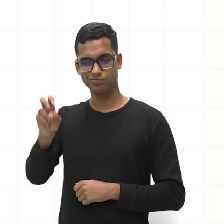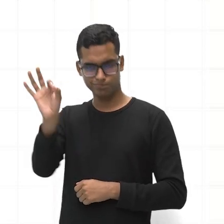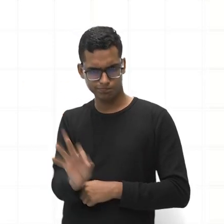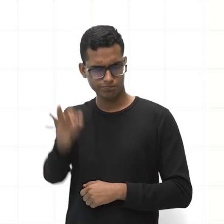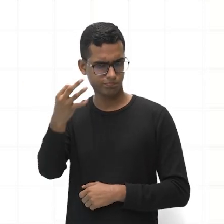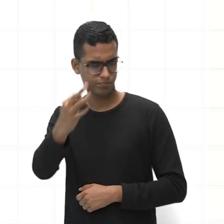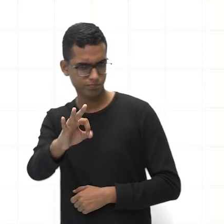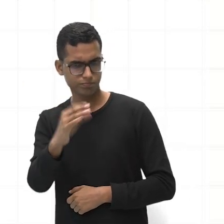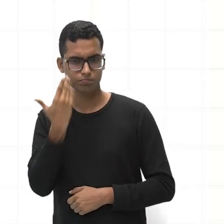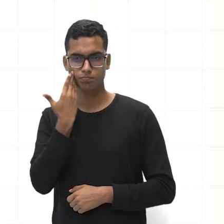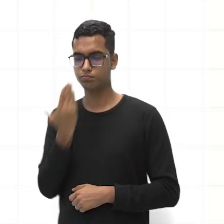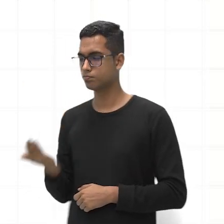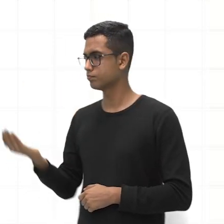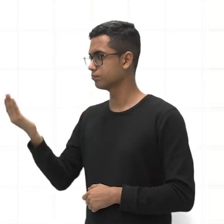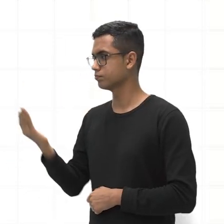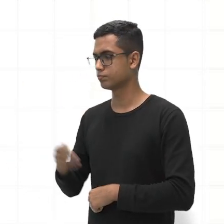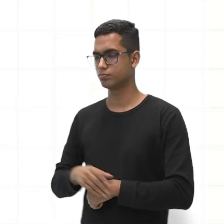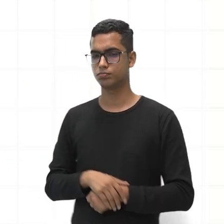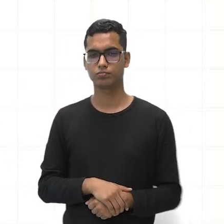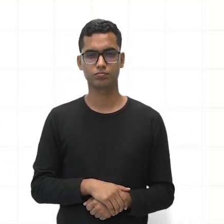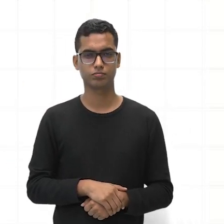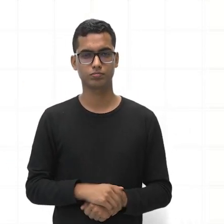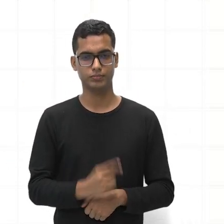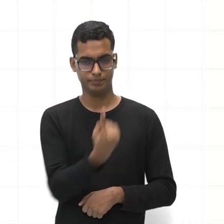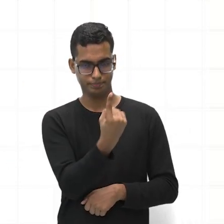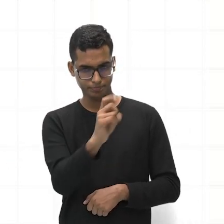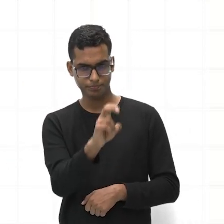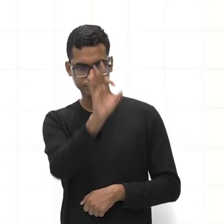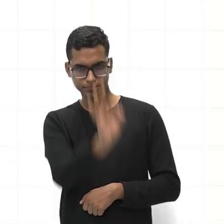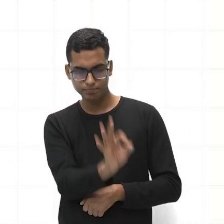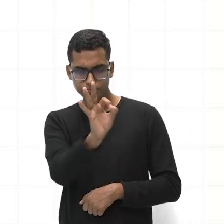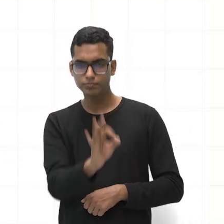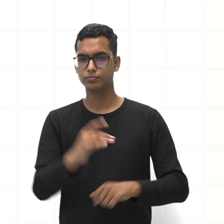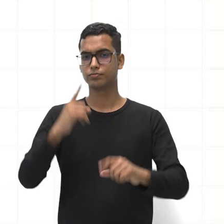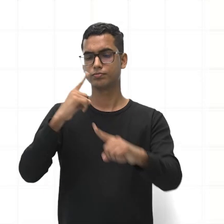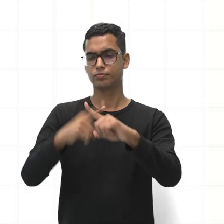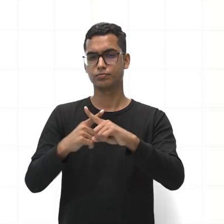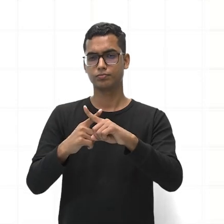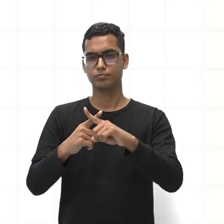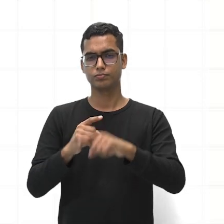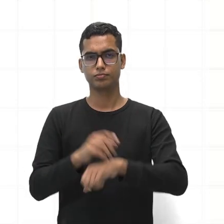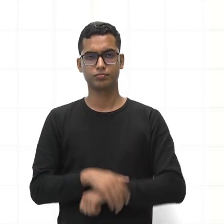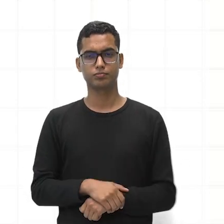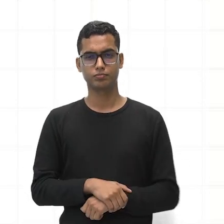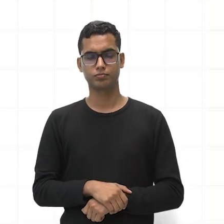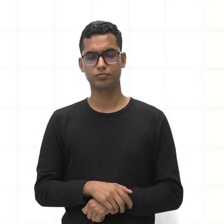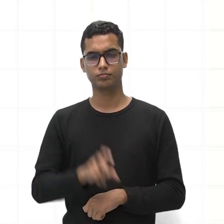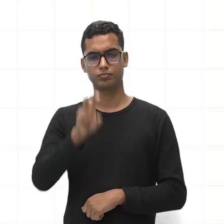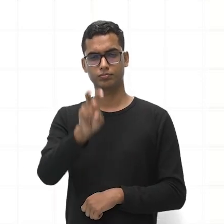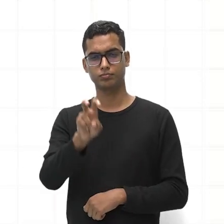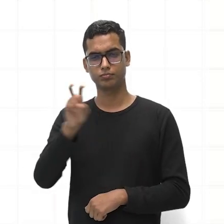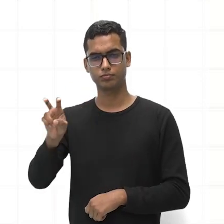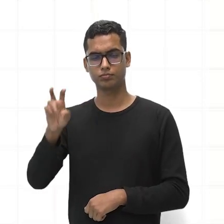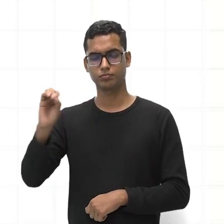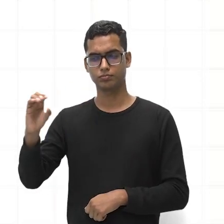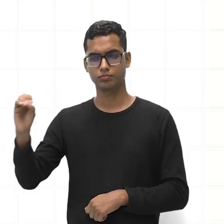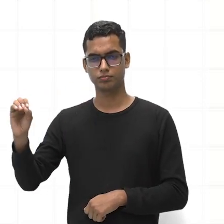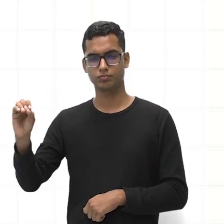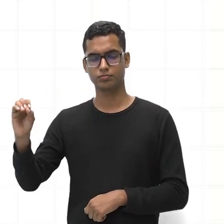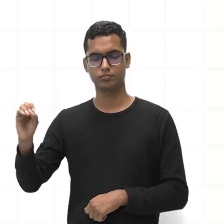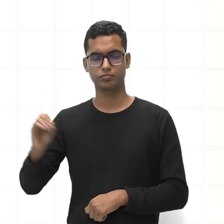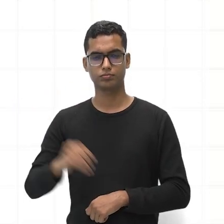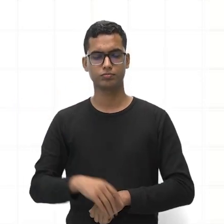só, é uma alternativa. Então, pega 15%, multiplica por quanto? Por 5.500, que é o nosso